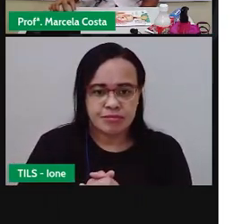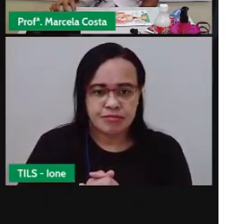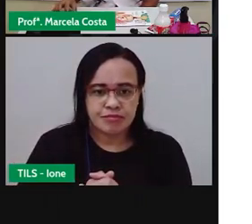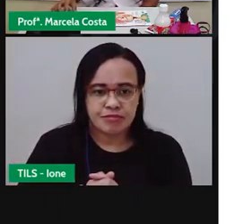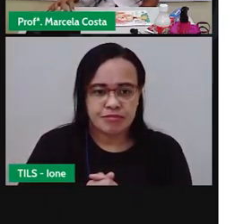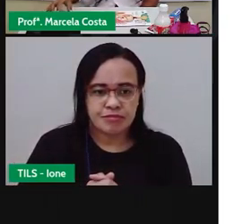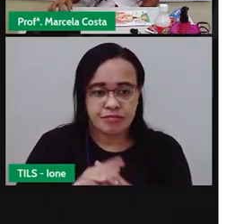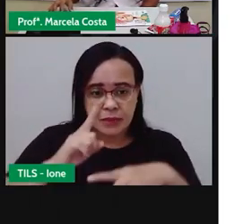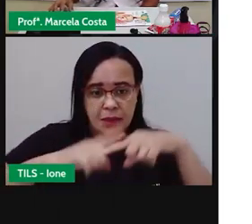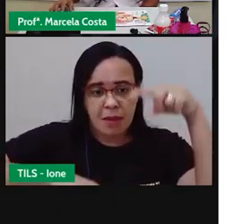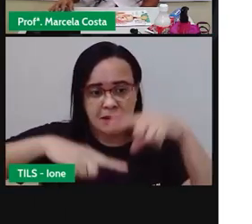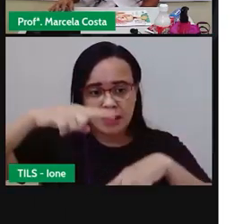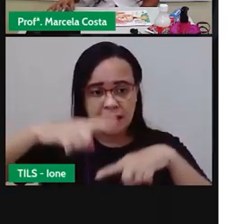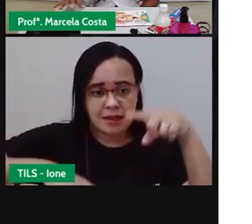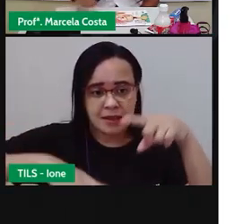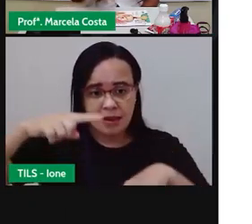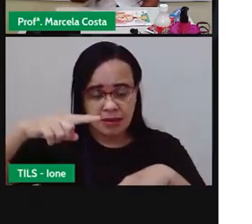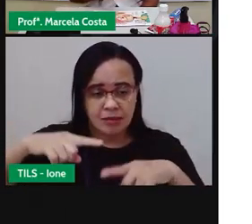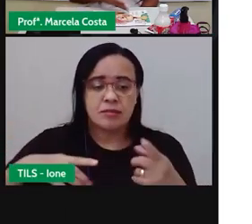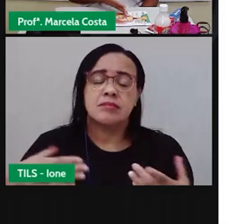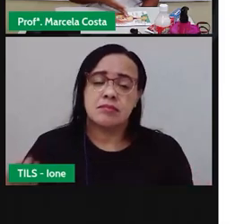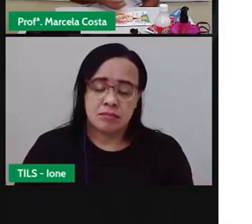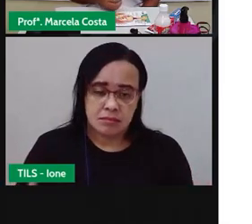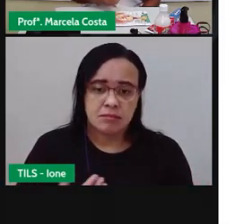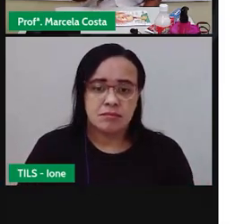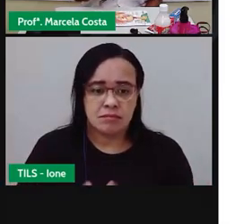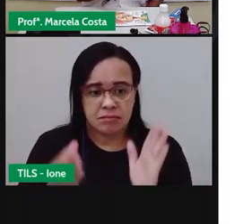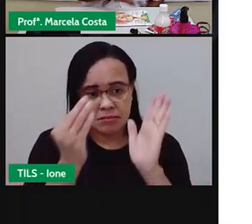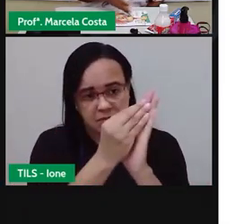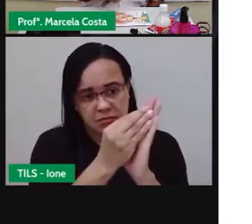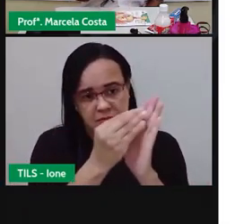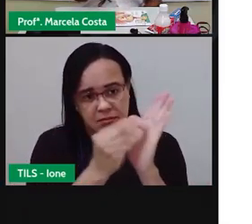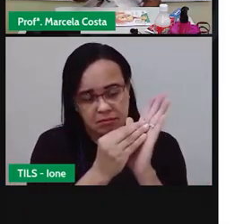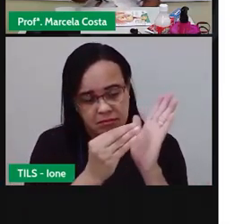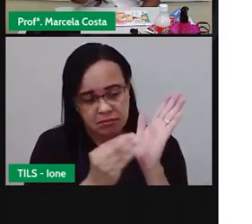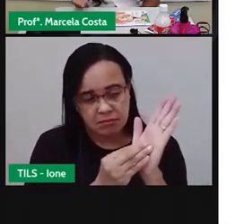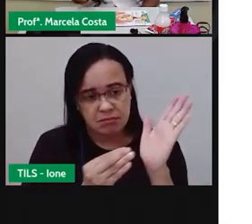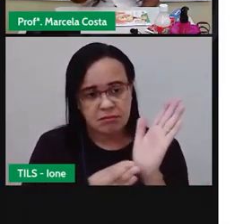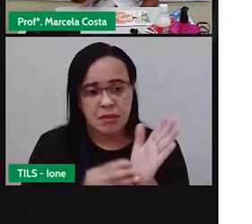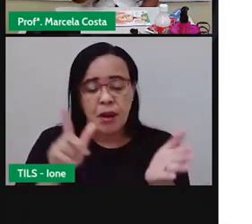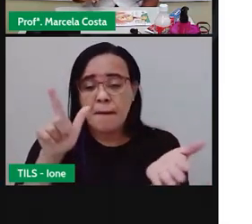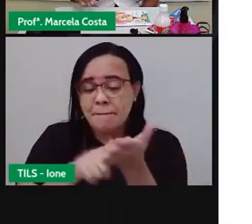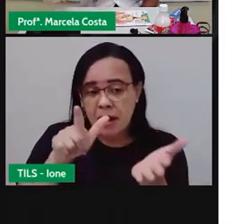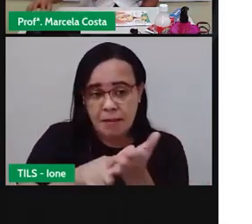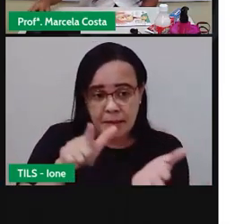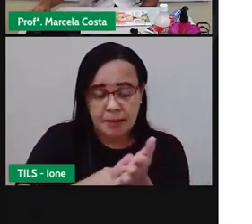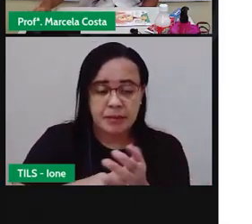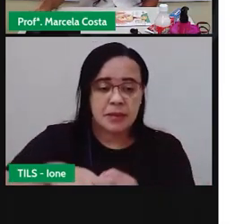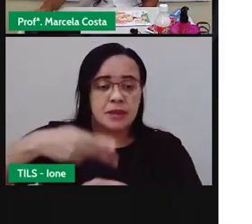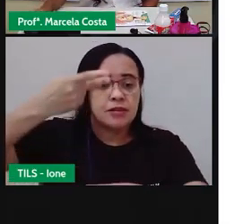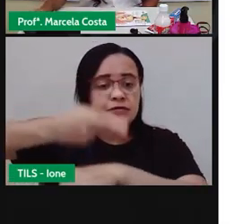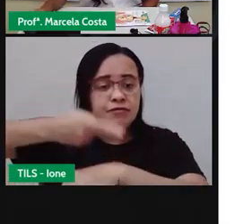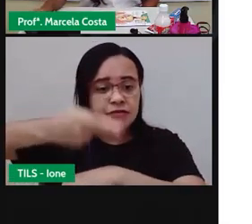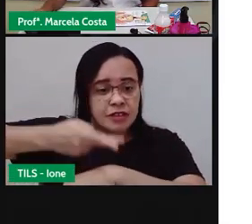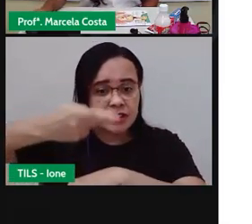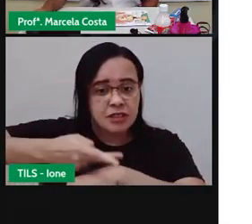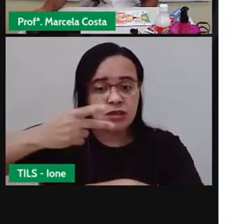na primeira coluna o material. Você pode colocar papel, vidro. E na